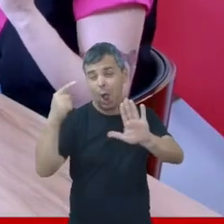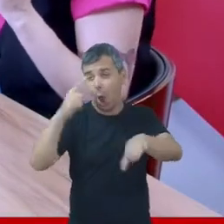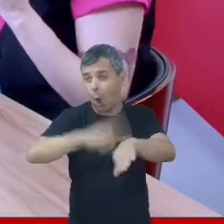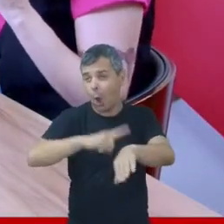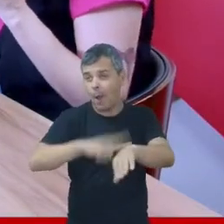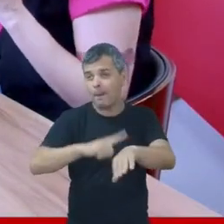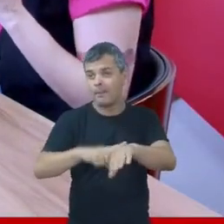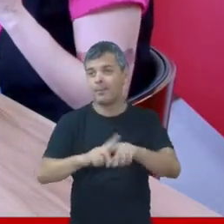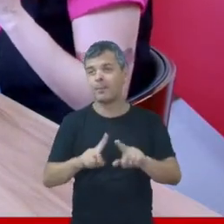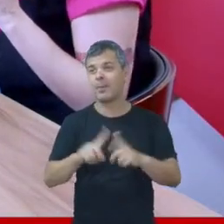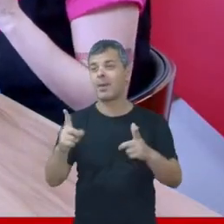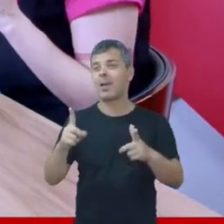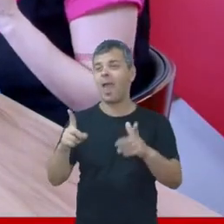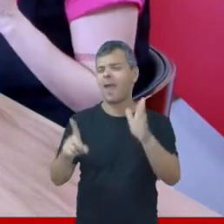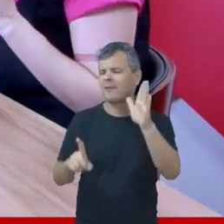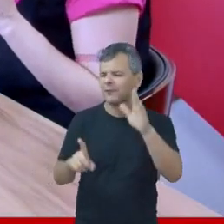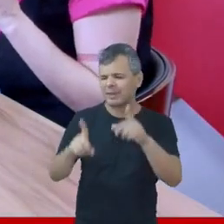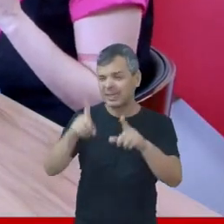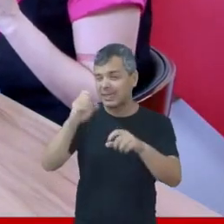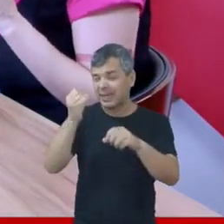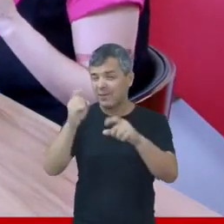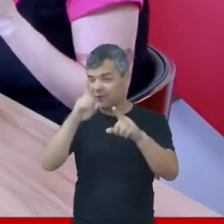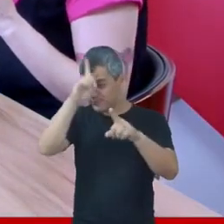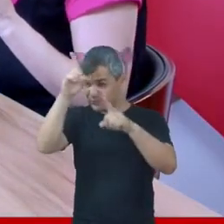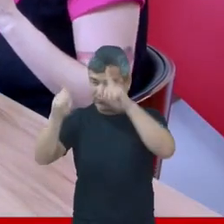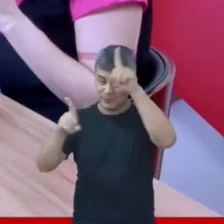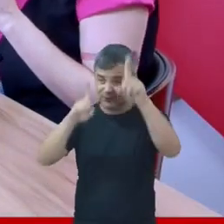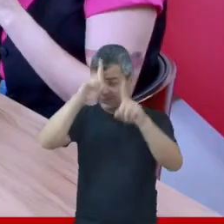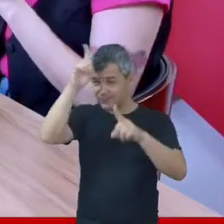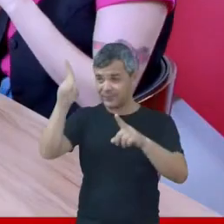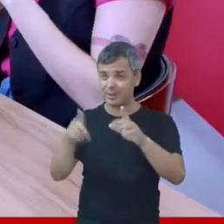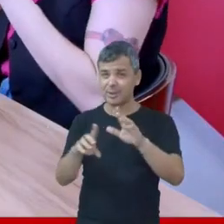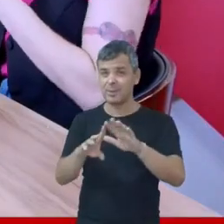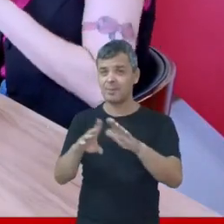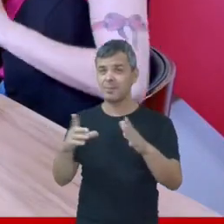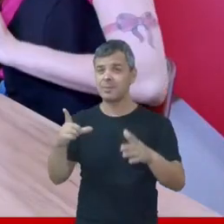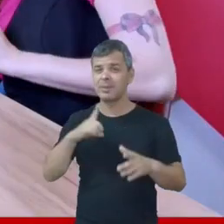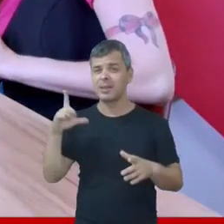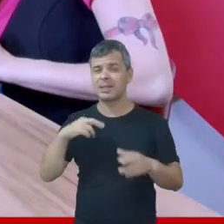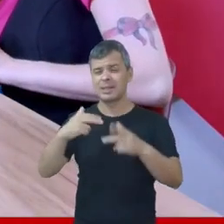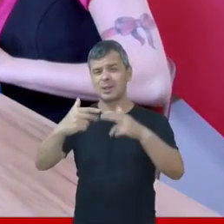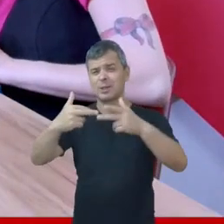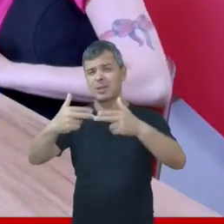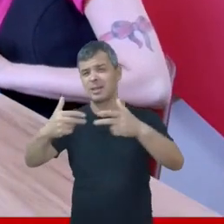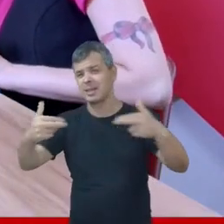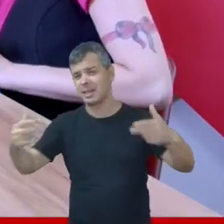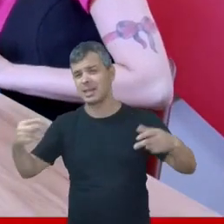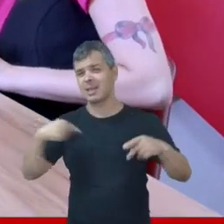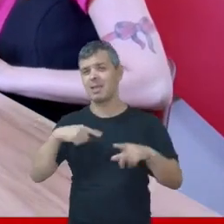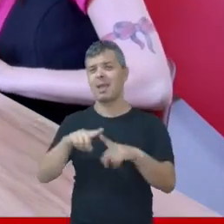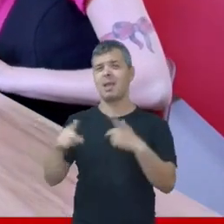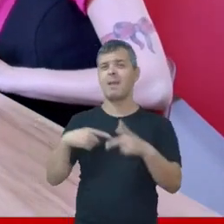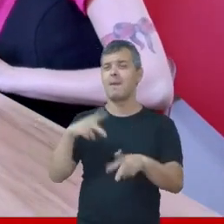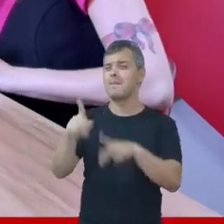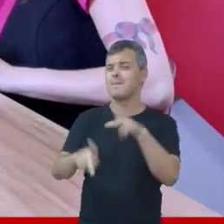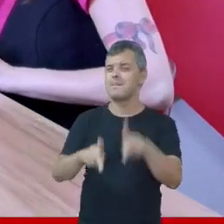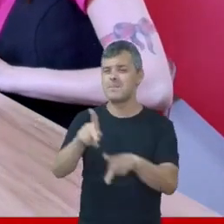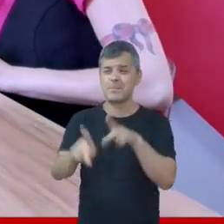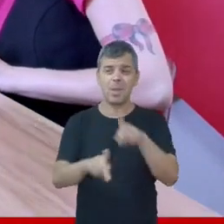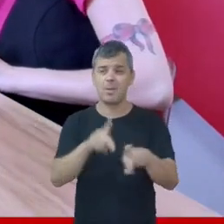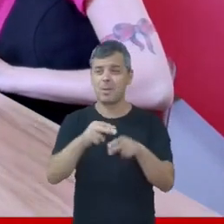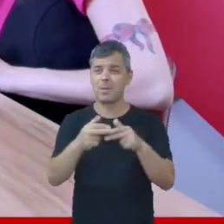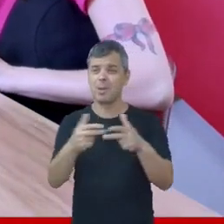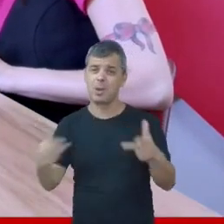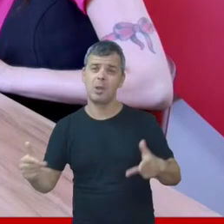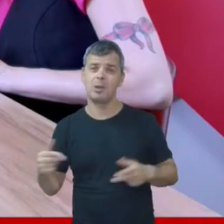E ele podia inventar qualquer coisa. Ele falou justamente. Tinha tanta coisa. Aquele povo, ele podia ser tanta